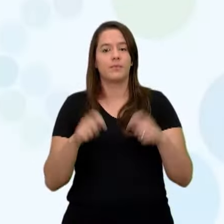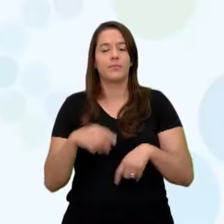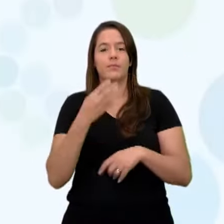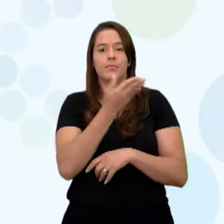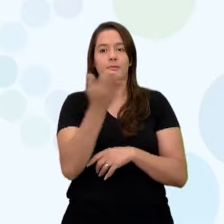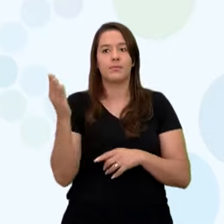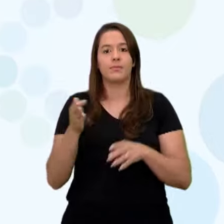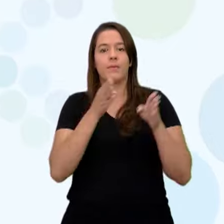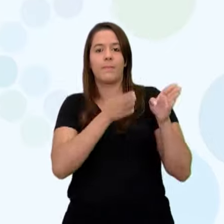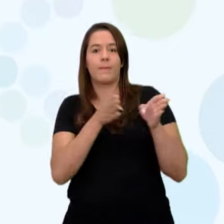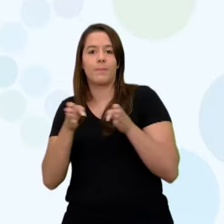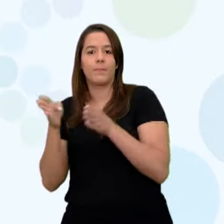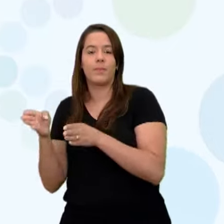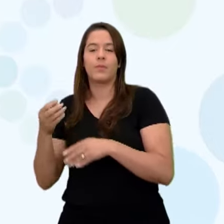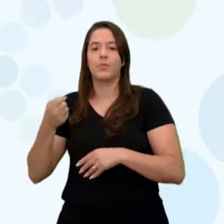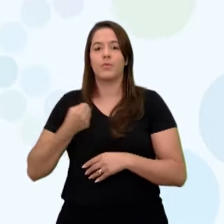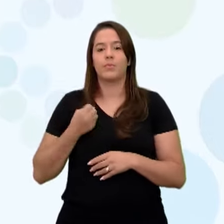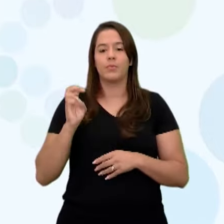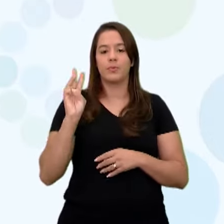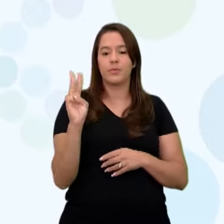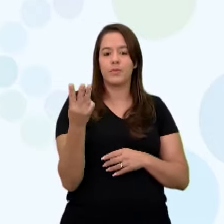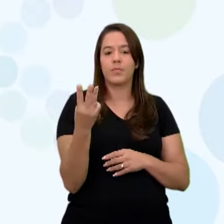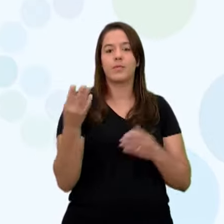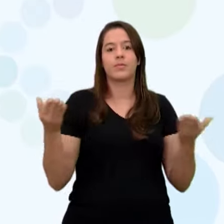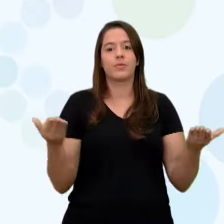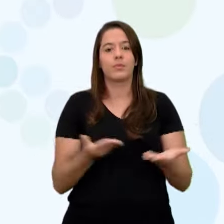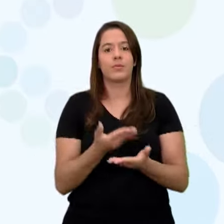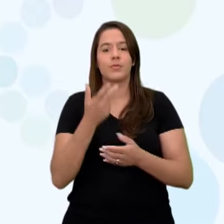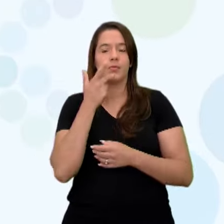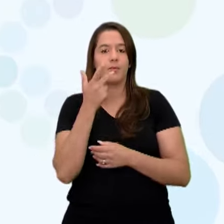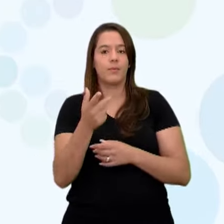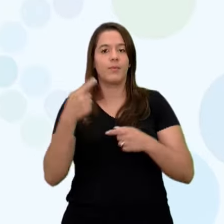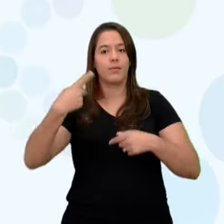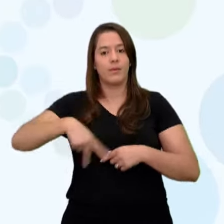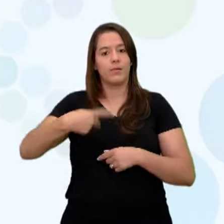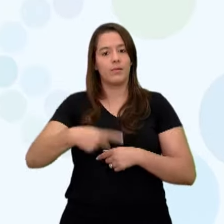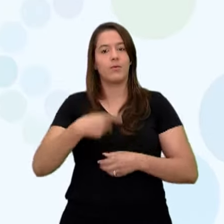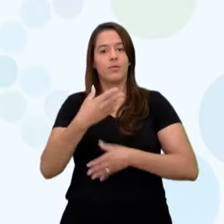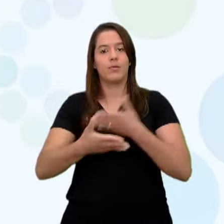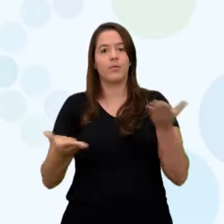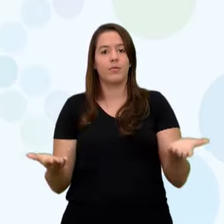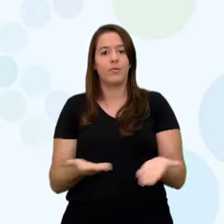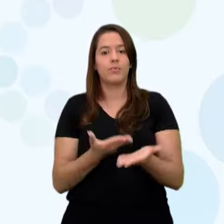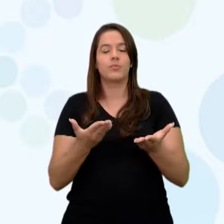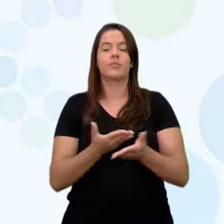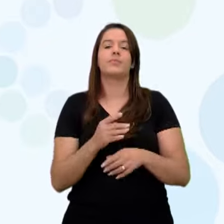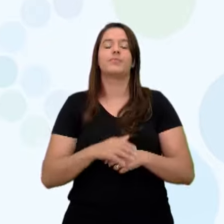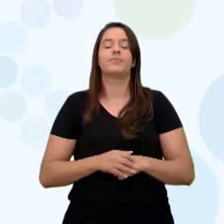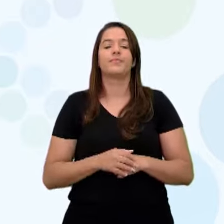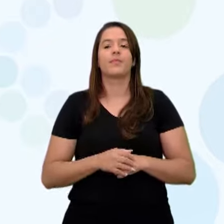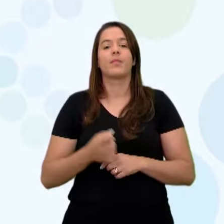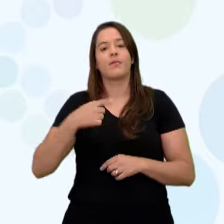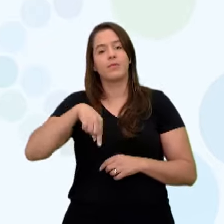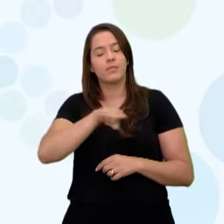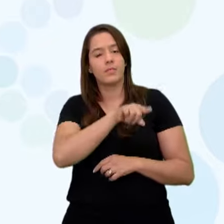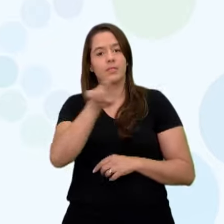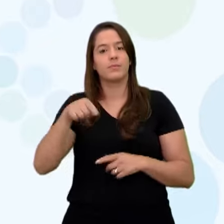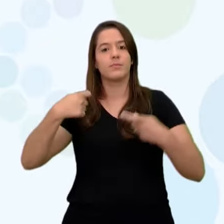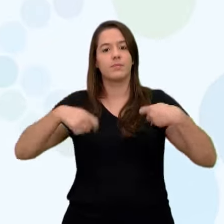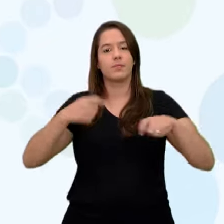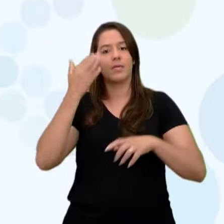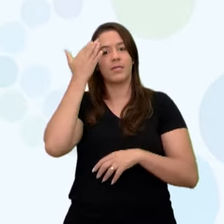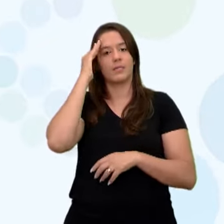O componente 3 aí que nós estaremos falando hoje é das rochas ao solo. Entenda essa